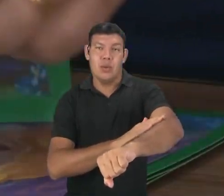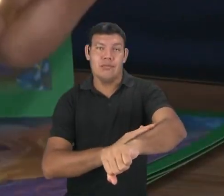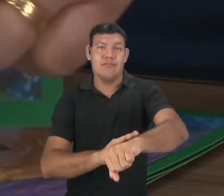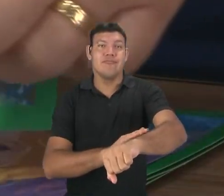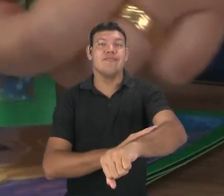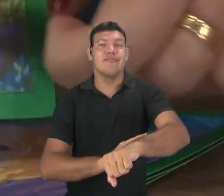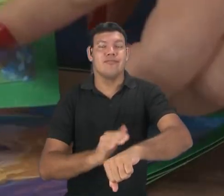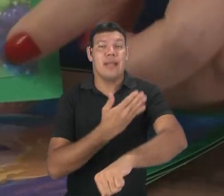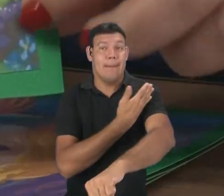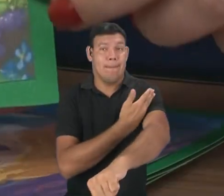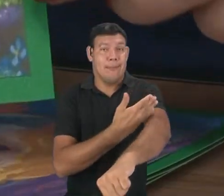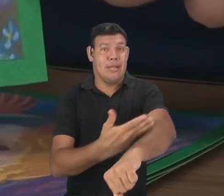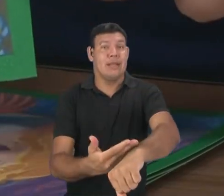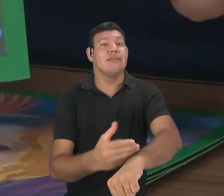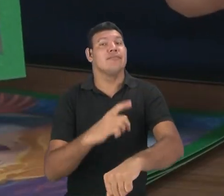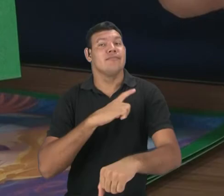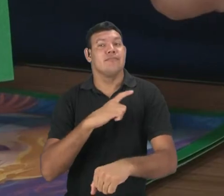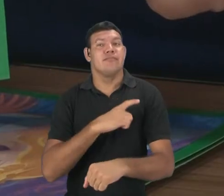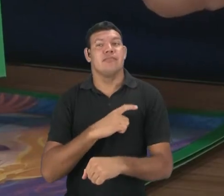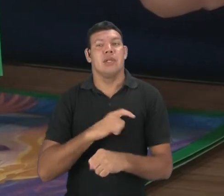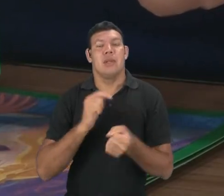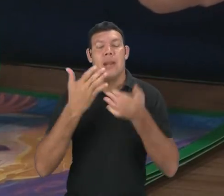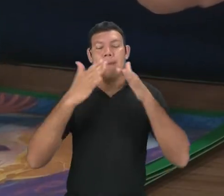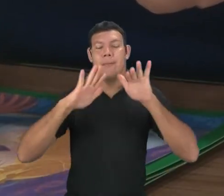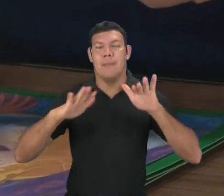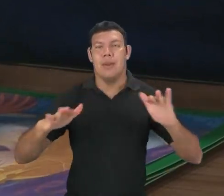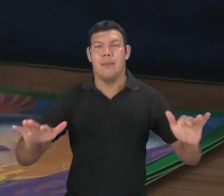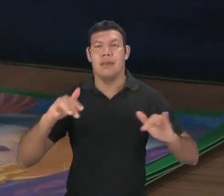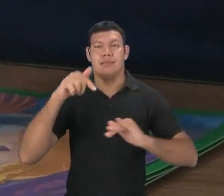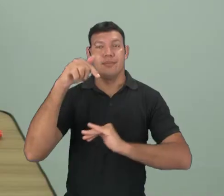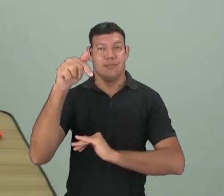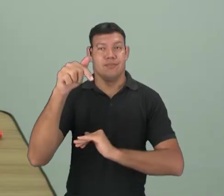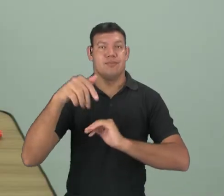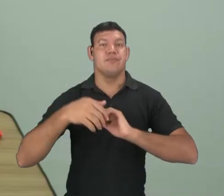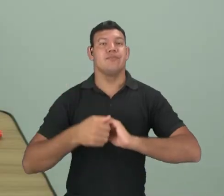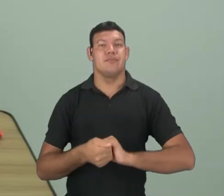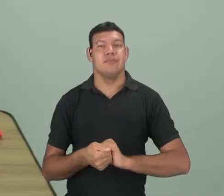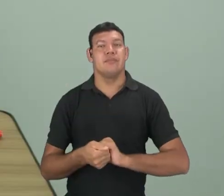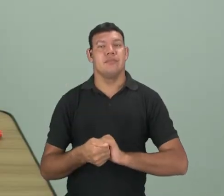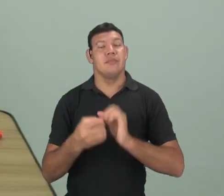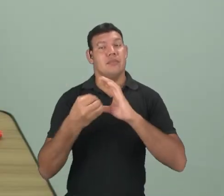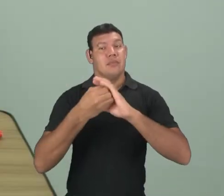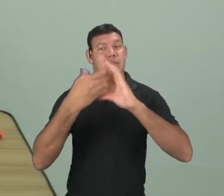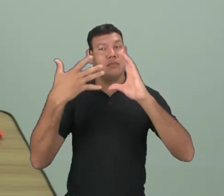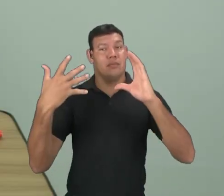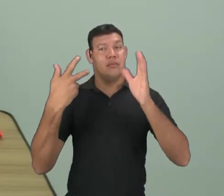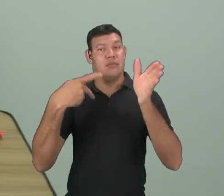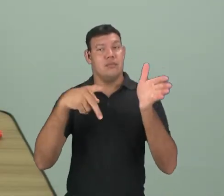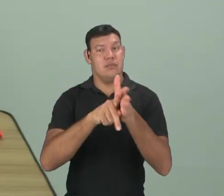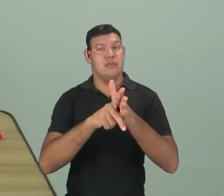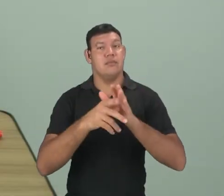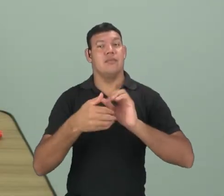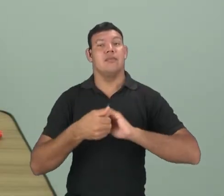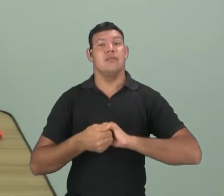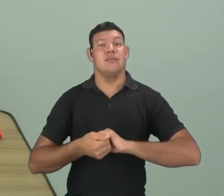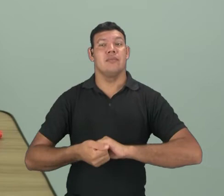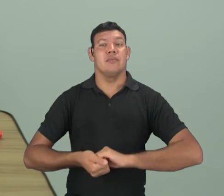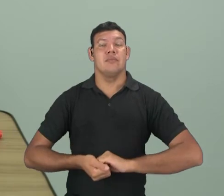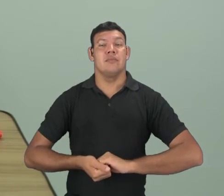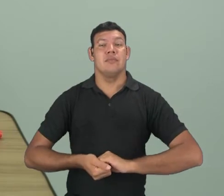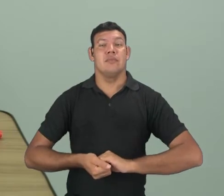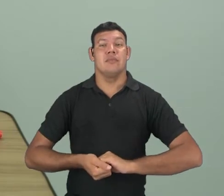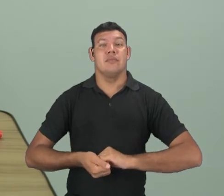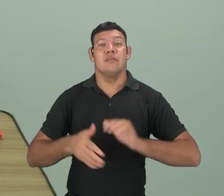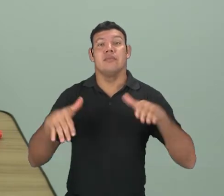aí temos os 7 anõezinhos, né? Também uma característica, né?